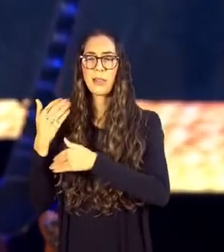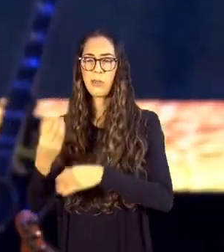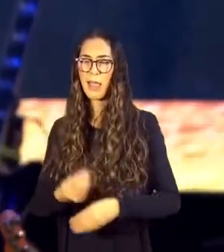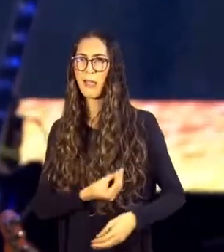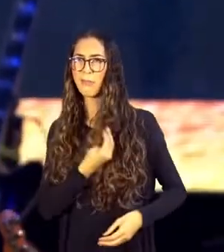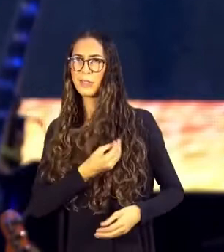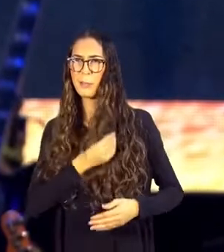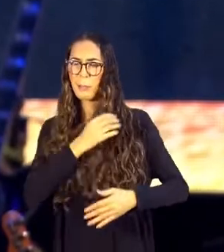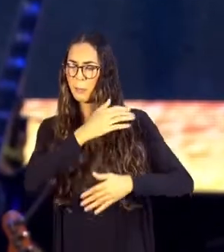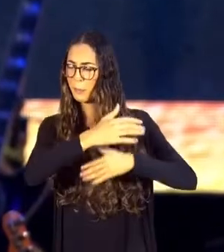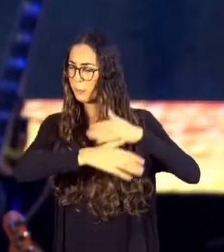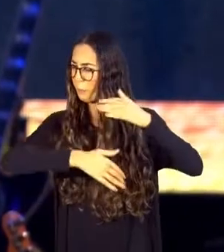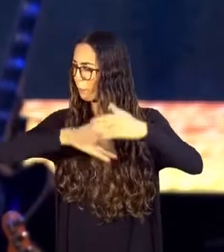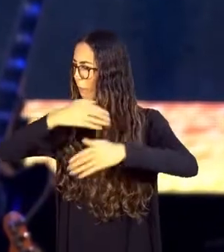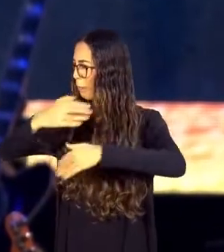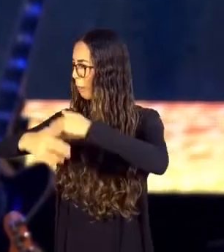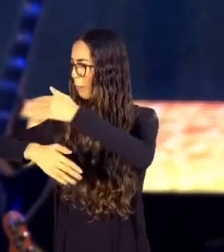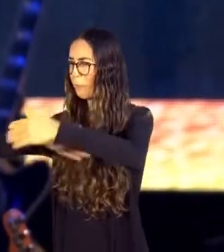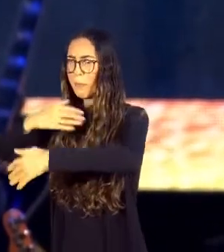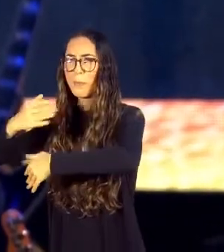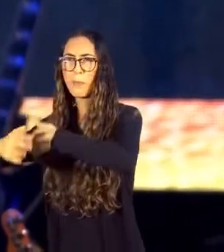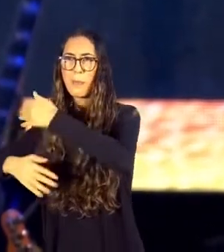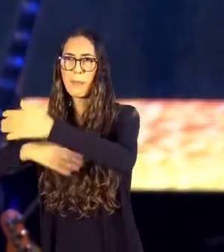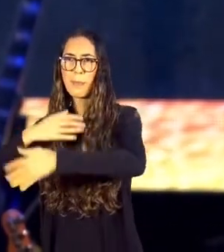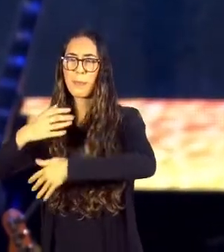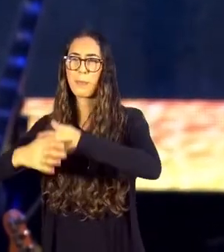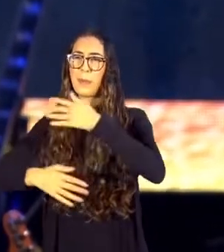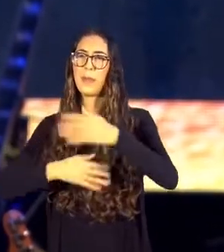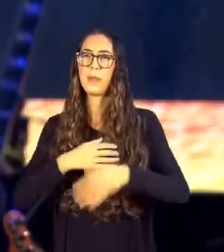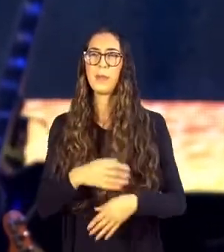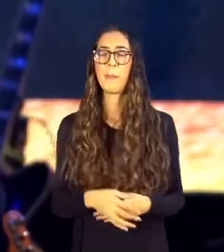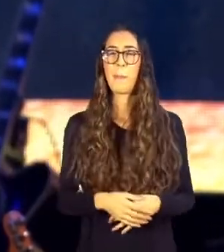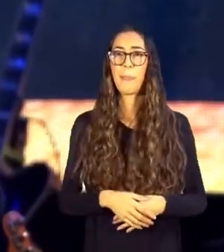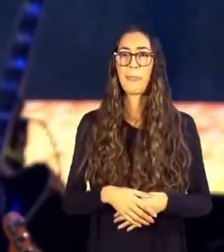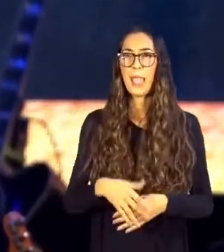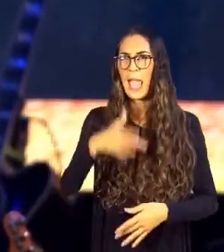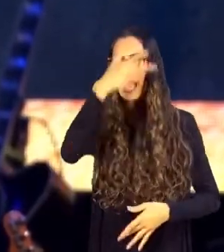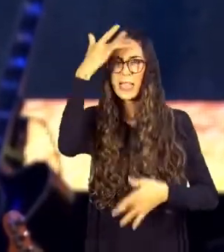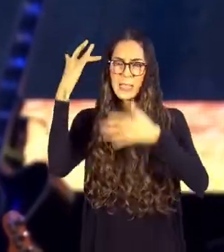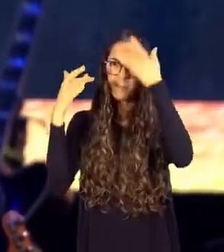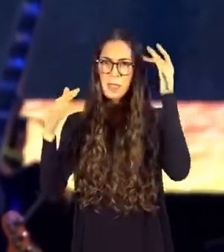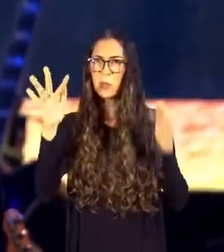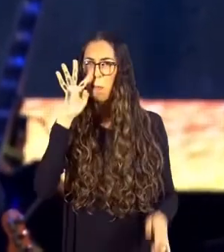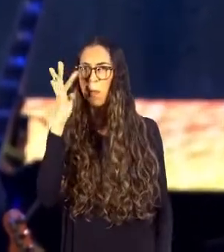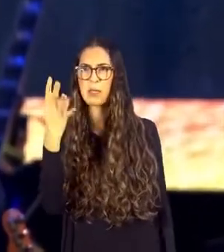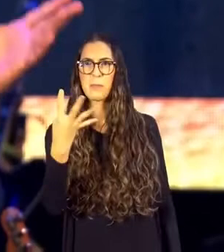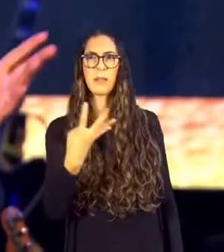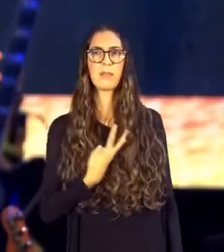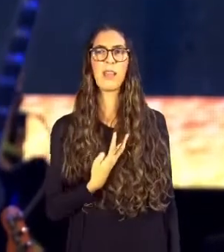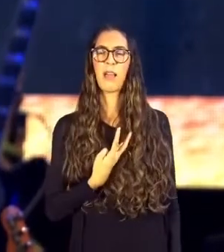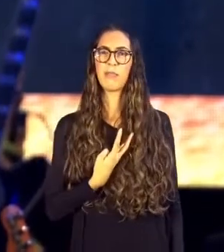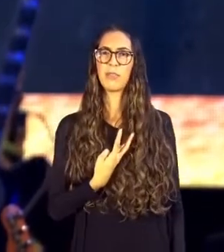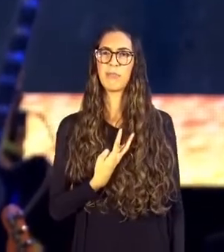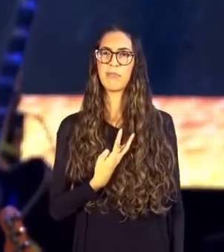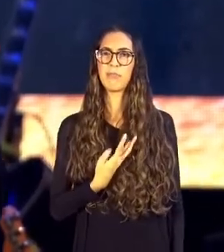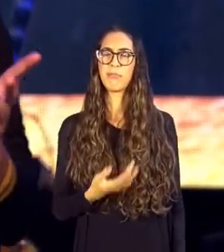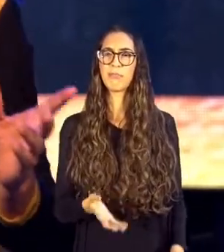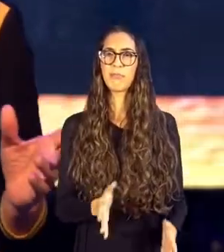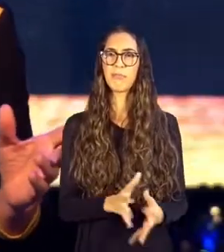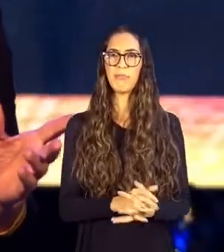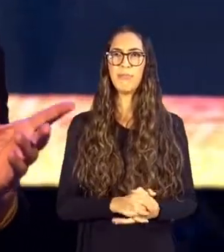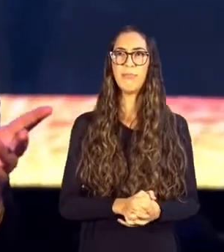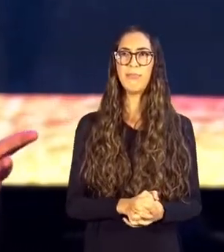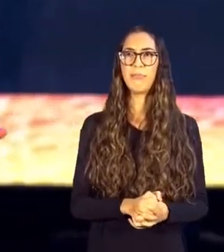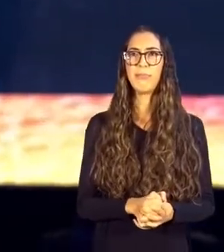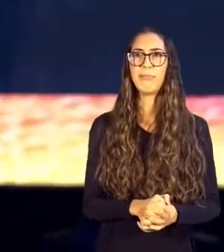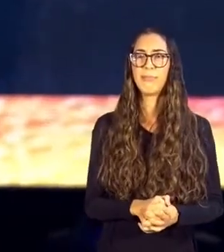e as pessoas me acusavam, falavam: pastora, Eu sabia, não falava para minha mãe, porque ninguém é